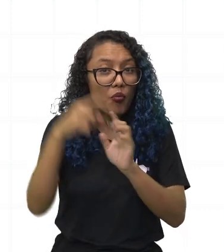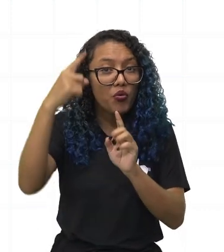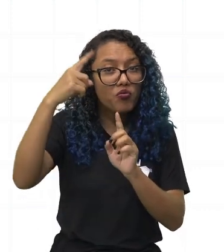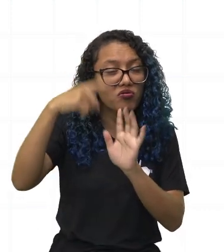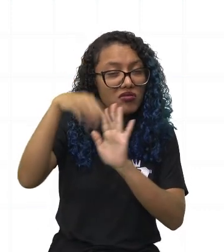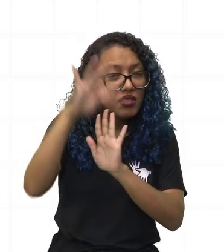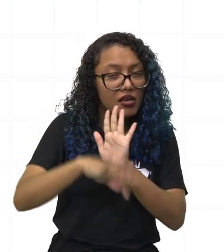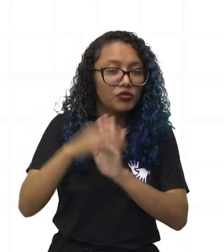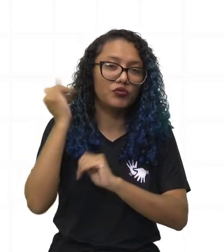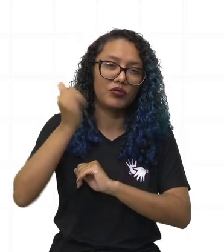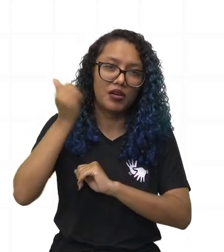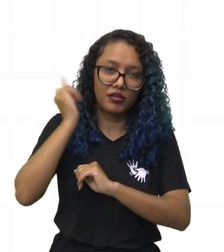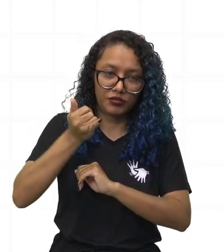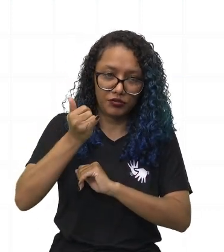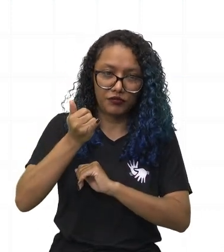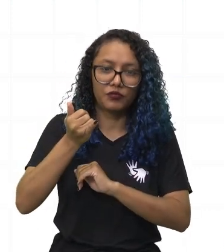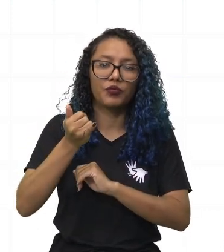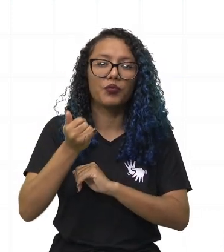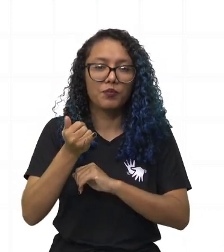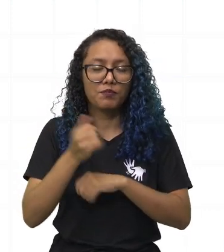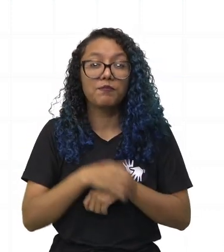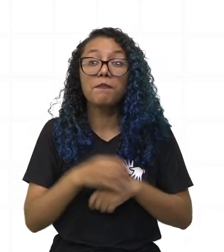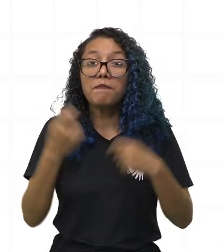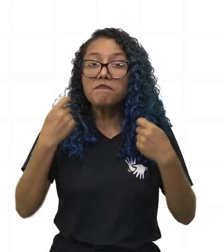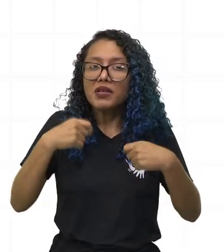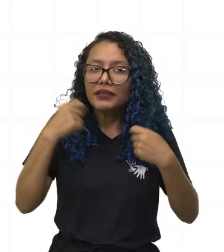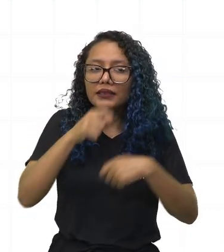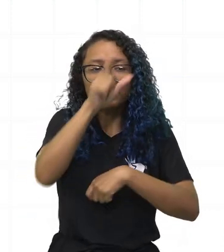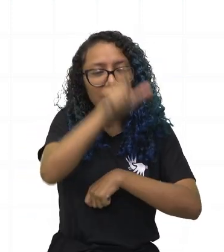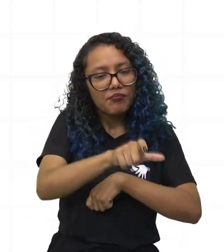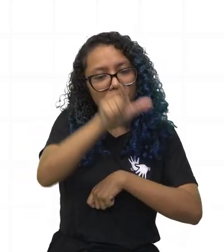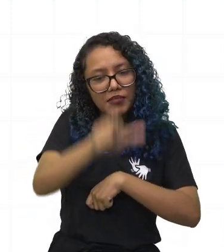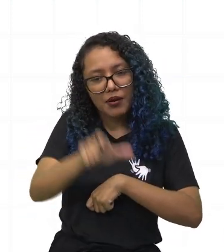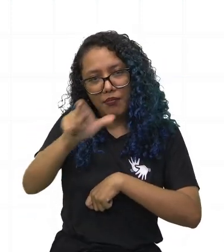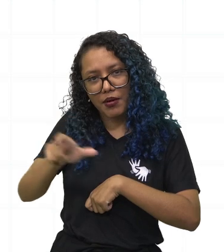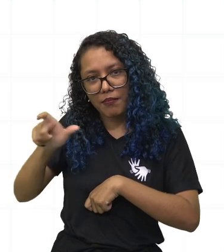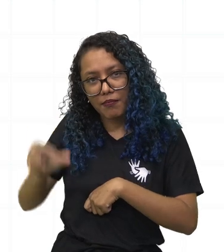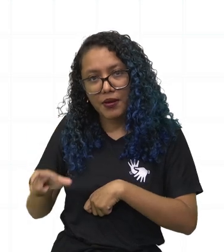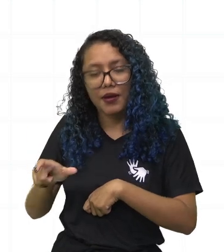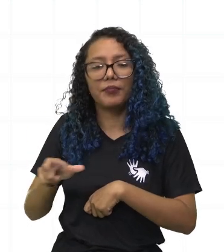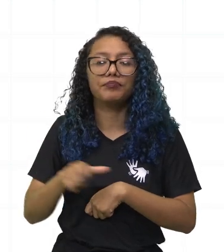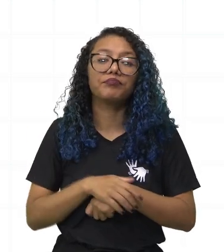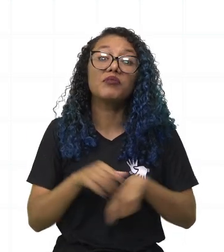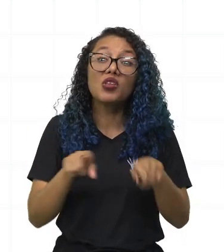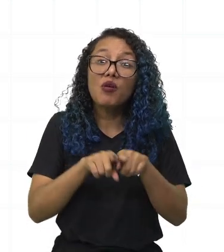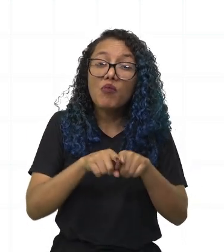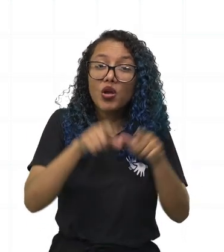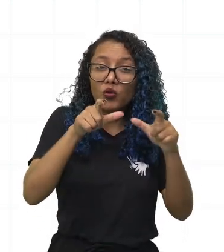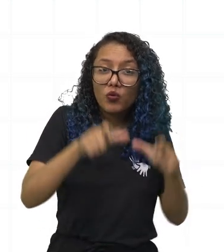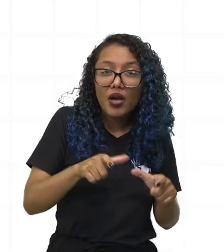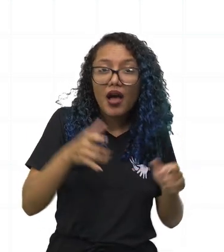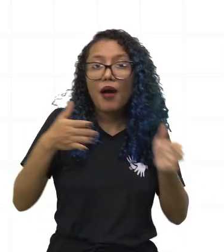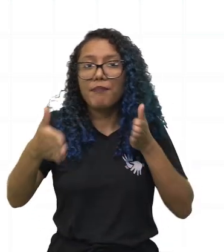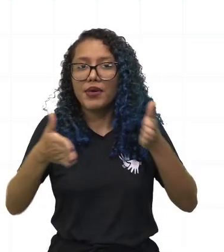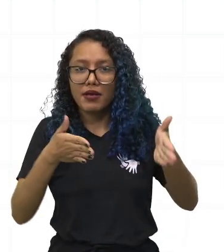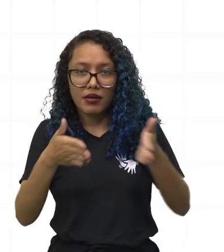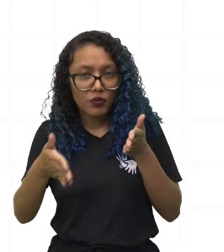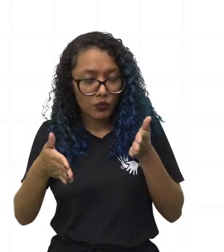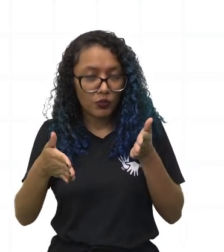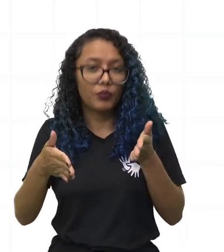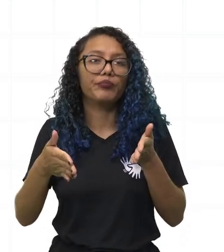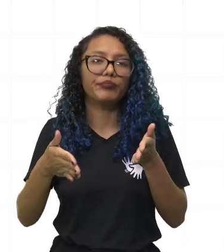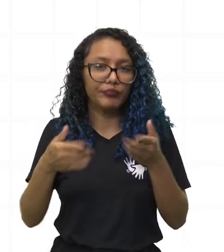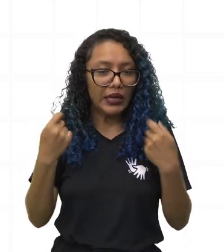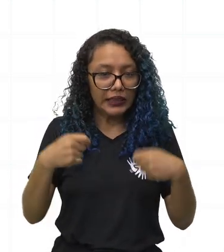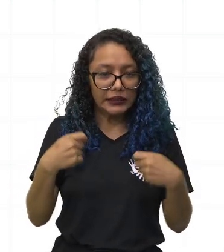narrativo, é isso. Ele tem que apresentar personagens, ele tem que apresentar um espaço, um tempo. A gente